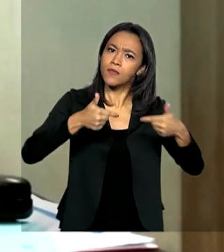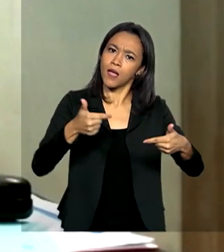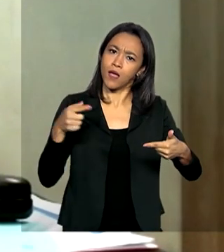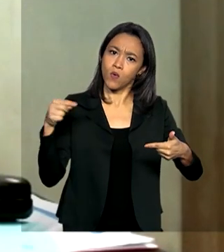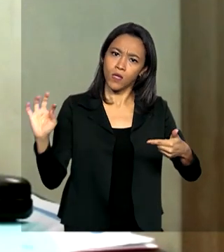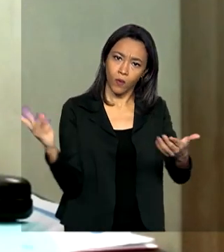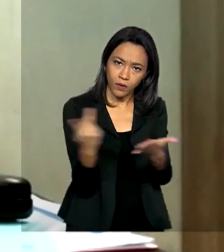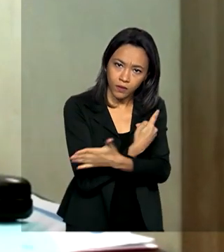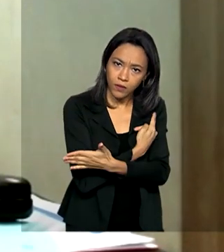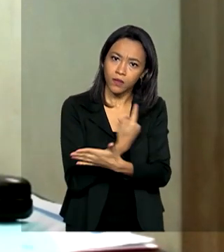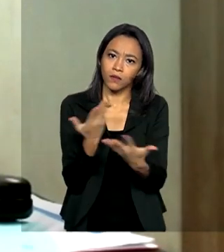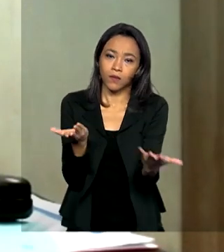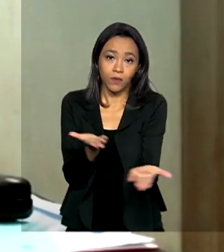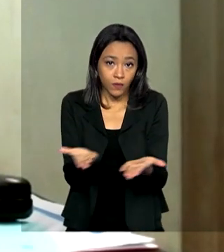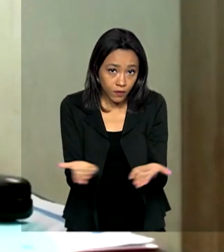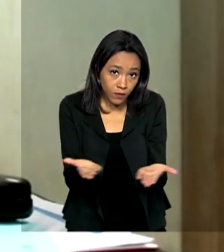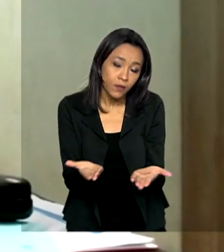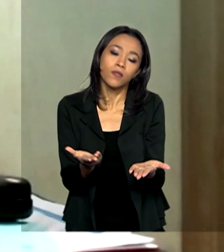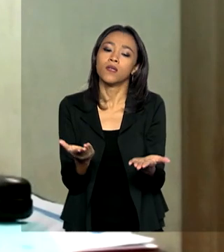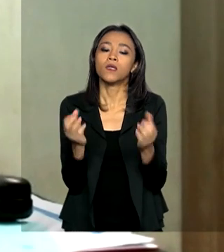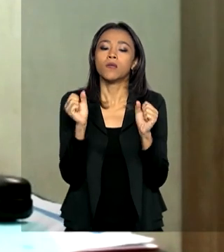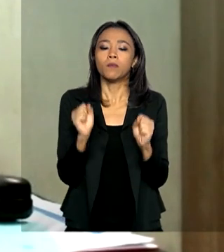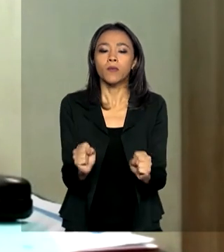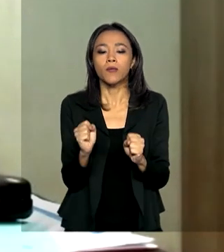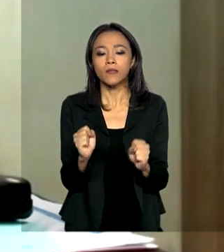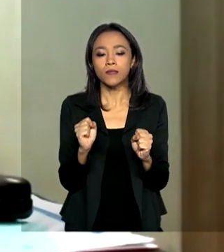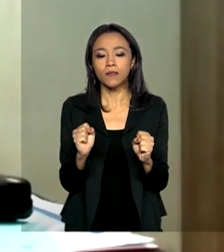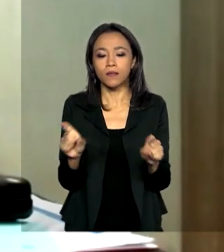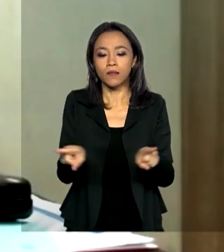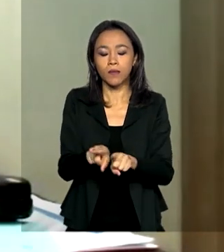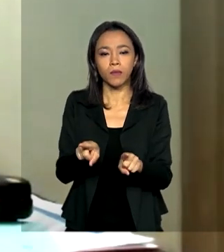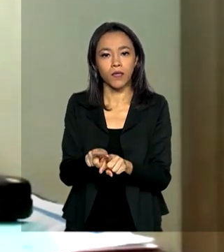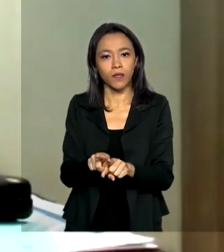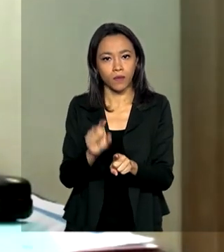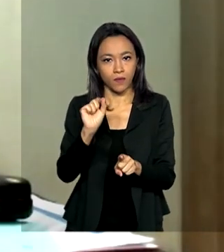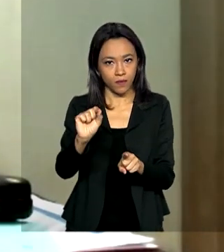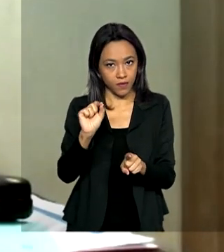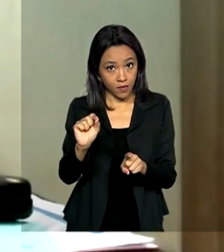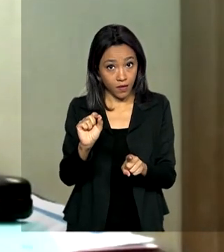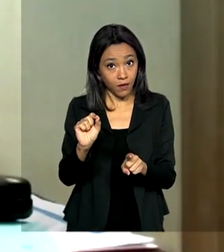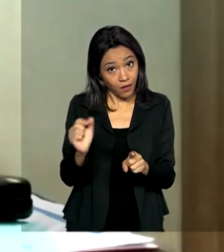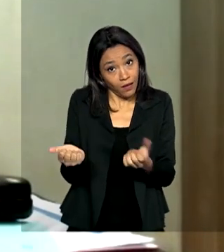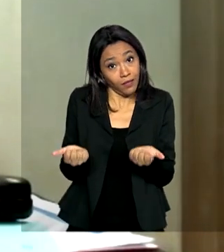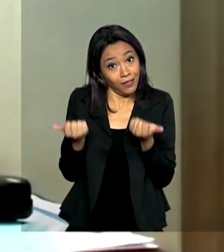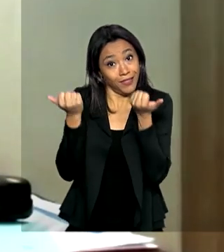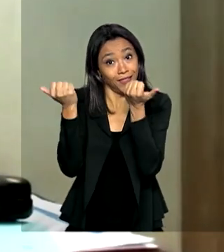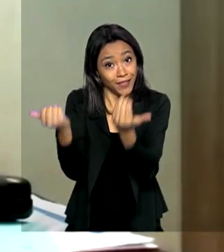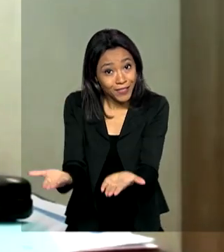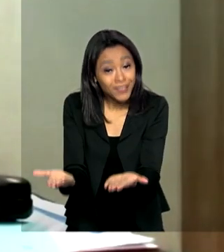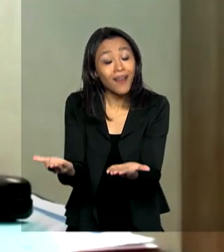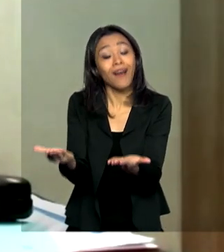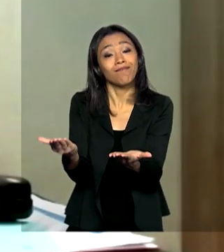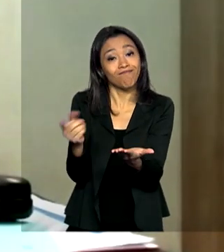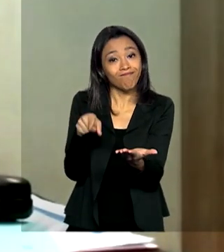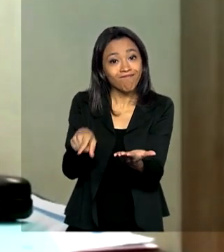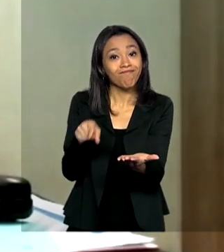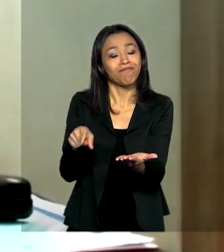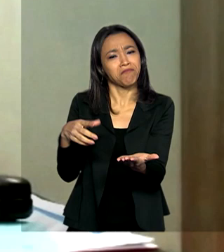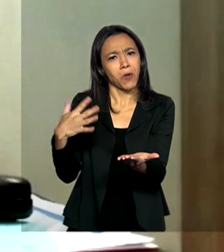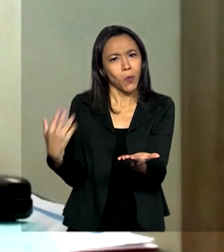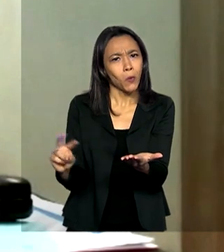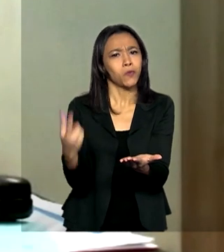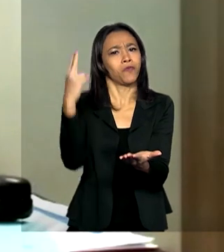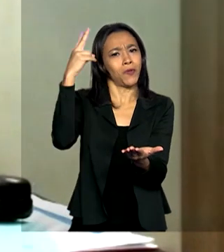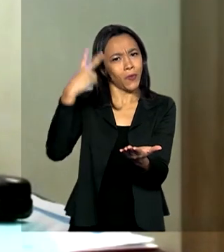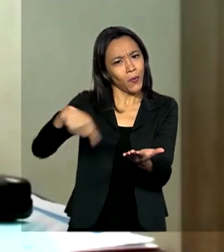esse momento, além de tudo, possa servir como deixando um legado para a sociedade, para a